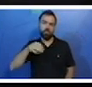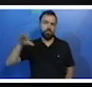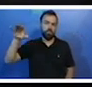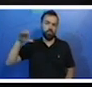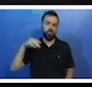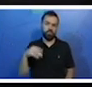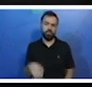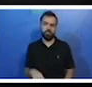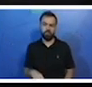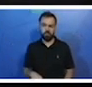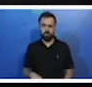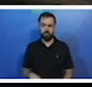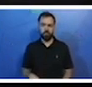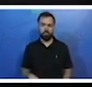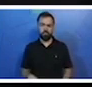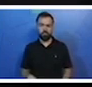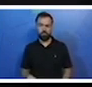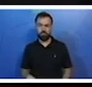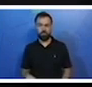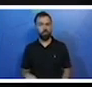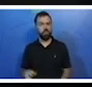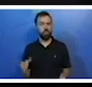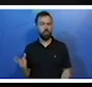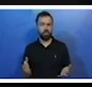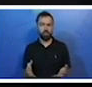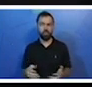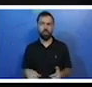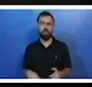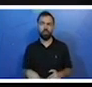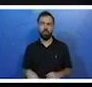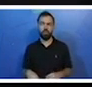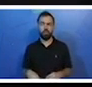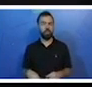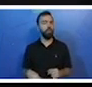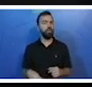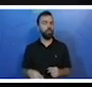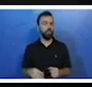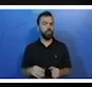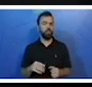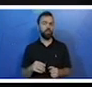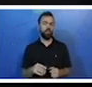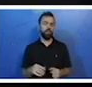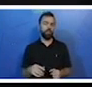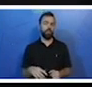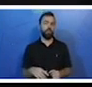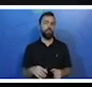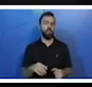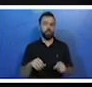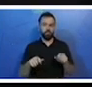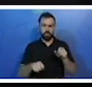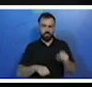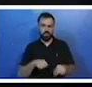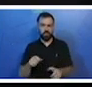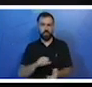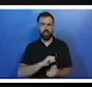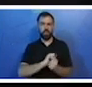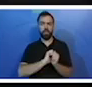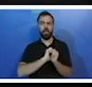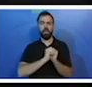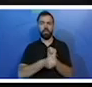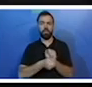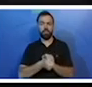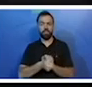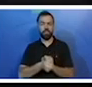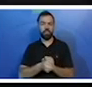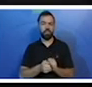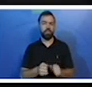lógico que respeitando os limites de cada um. Hoje existem até algumas bicicletas adaptadas para as condições físicas das pessoas. Então, na terceira